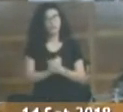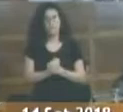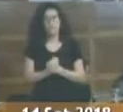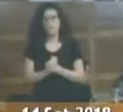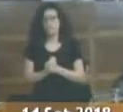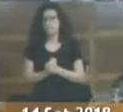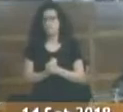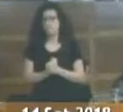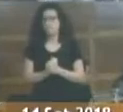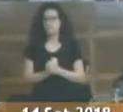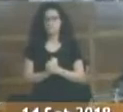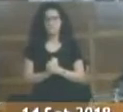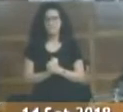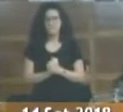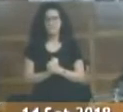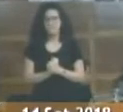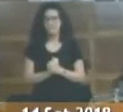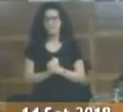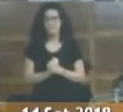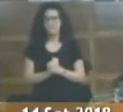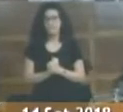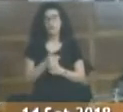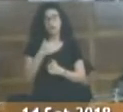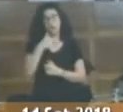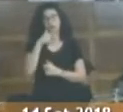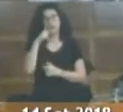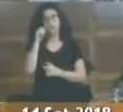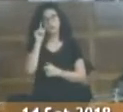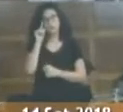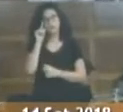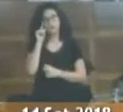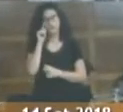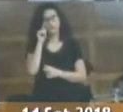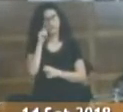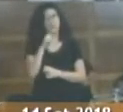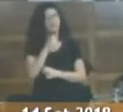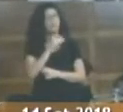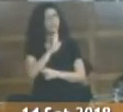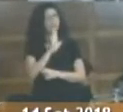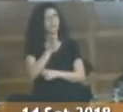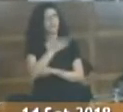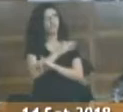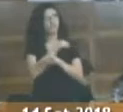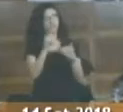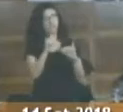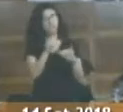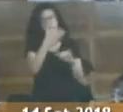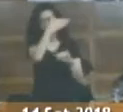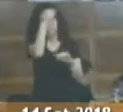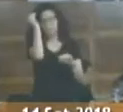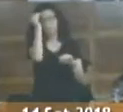né? Inclusive, ontem, eu já vou até falar para não esquecer,